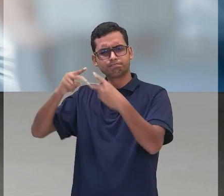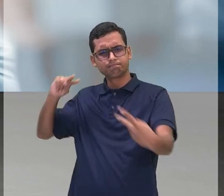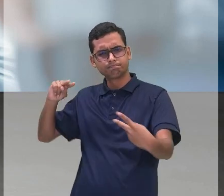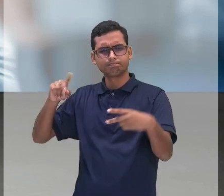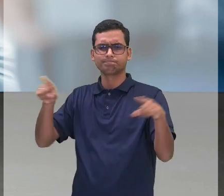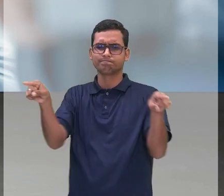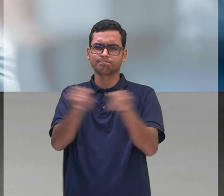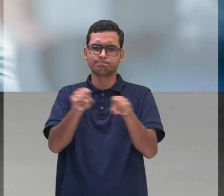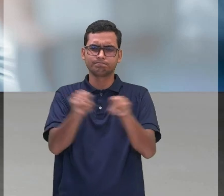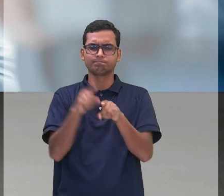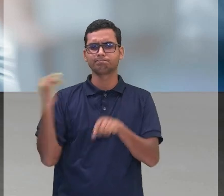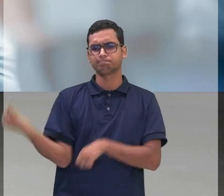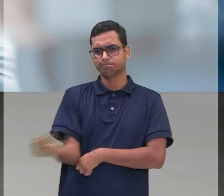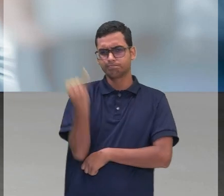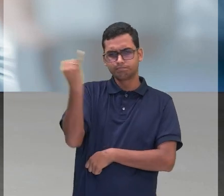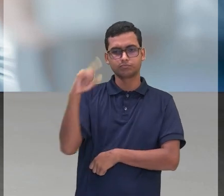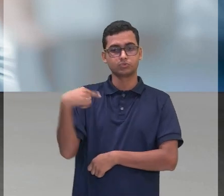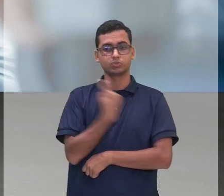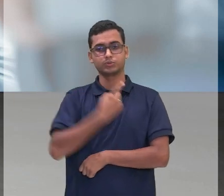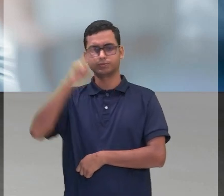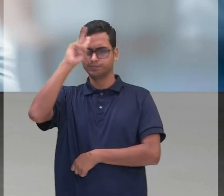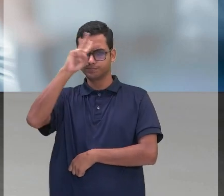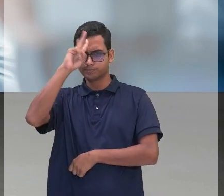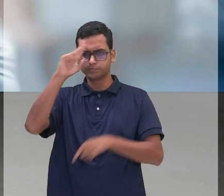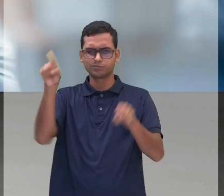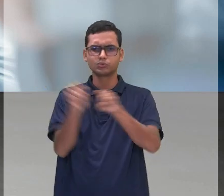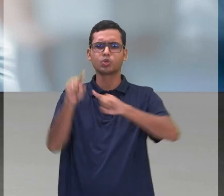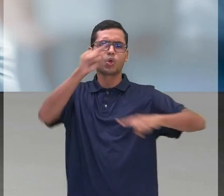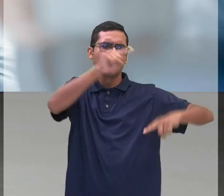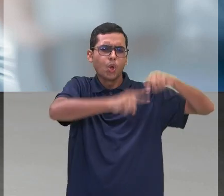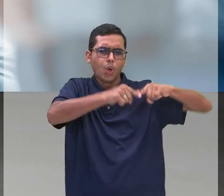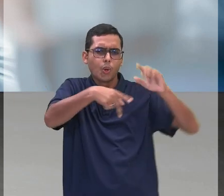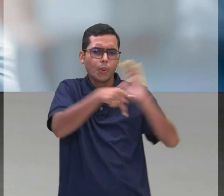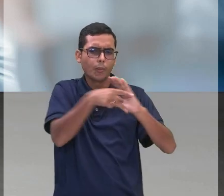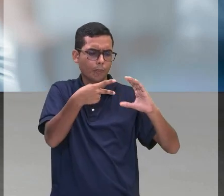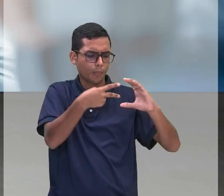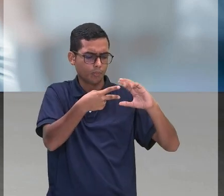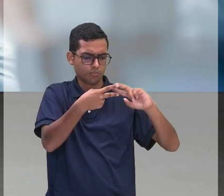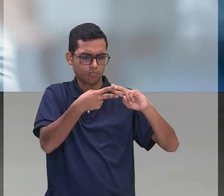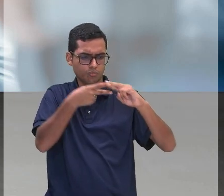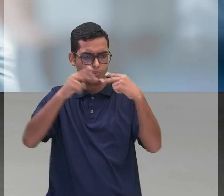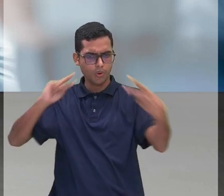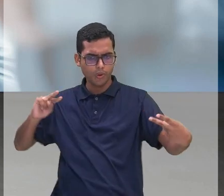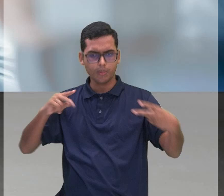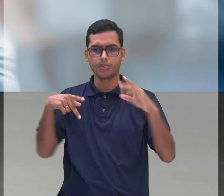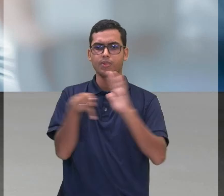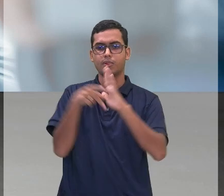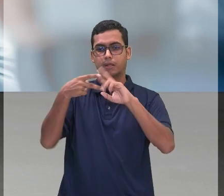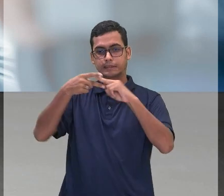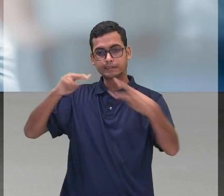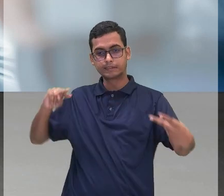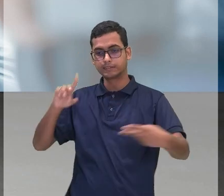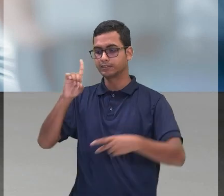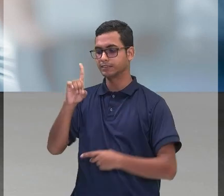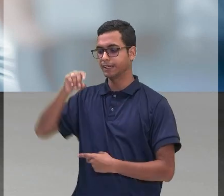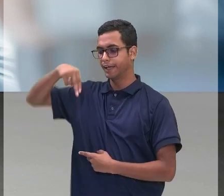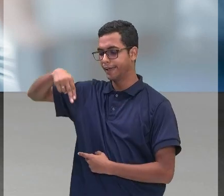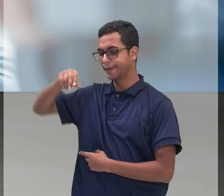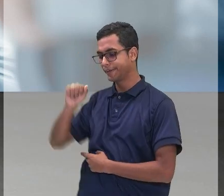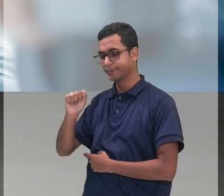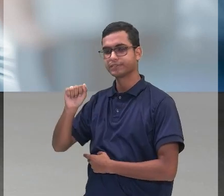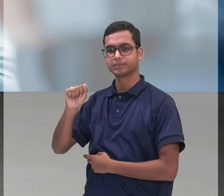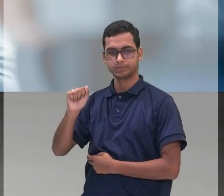genético também é bem importante a gente relembrar. O que é o material genético? É o DNA. São os genes que fazem parte